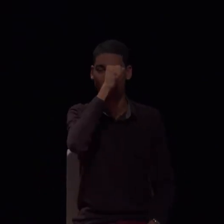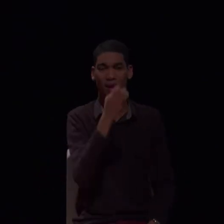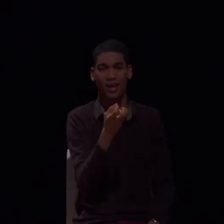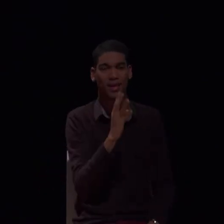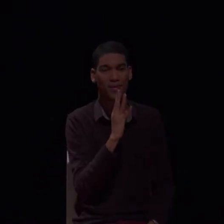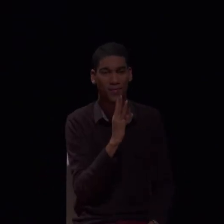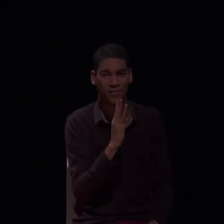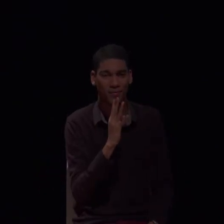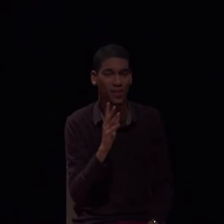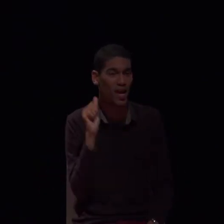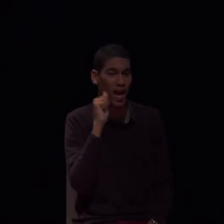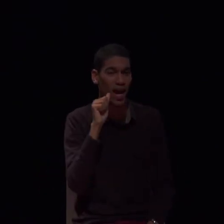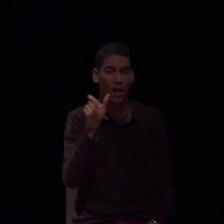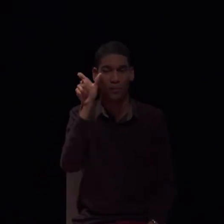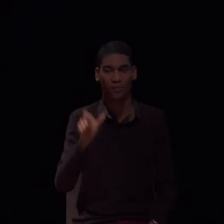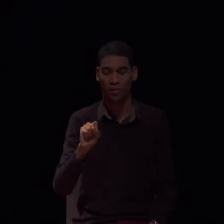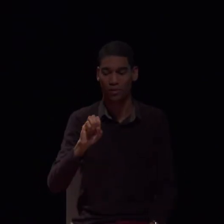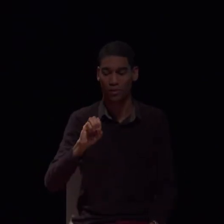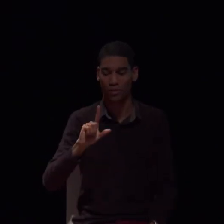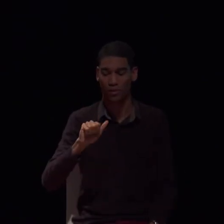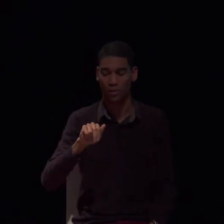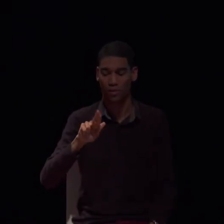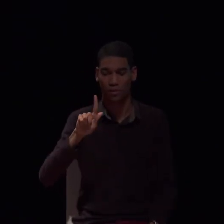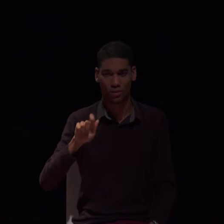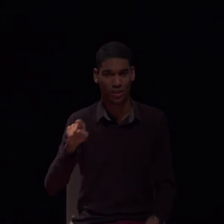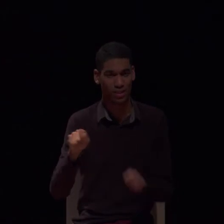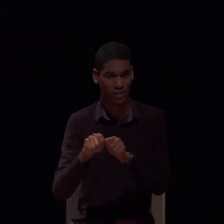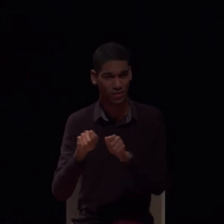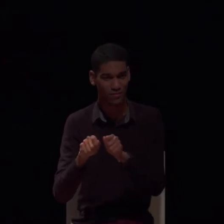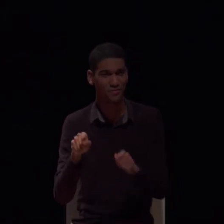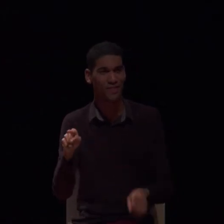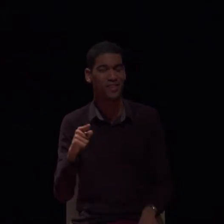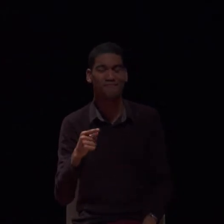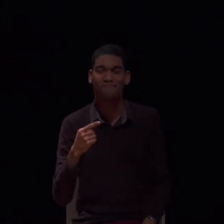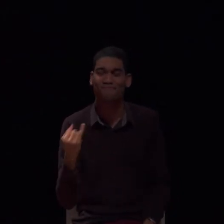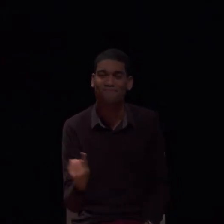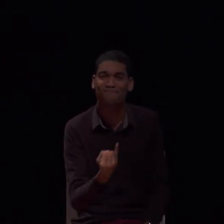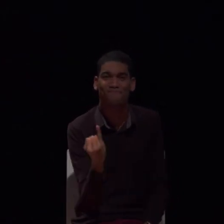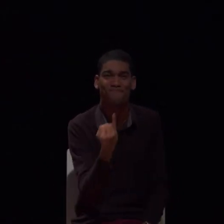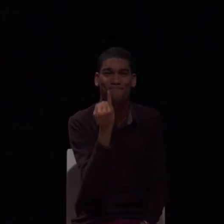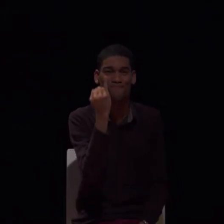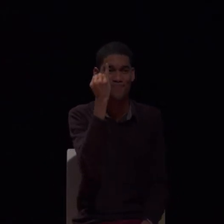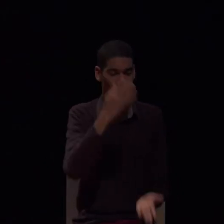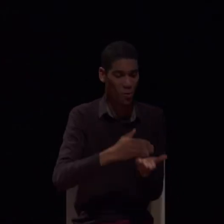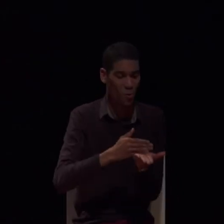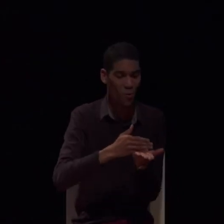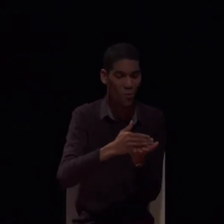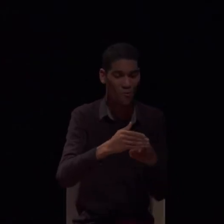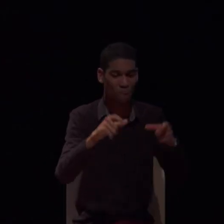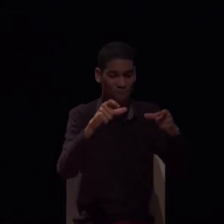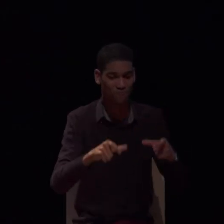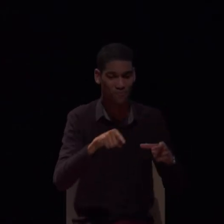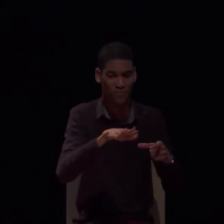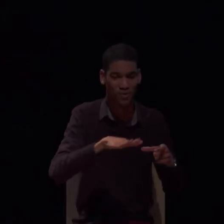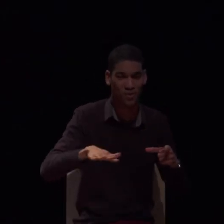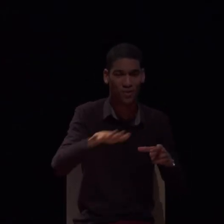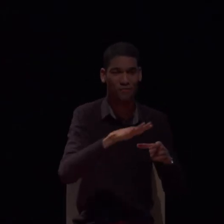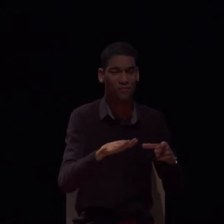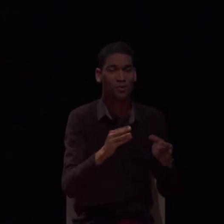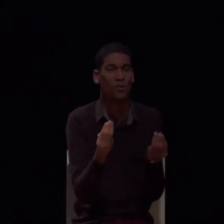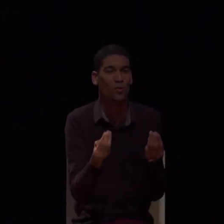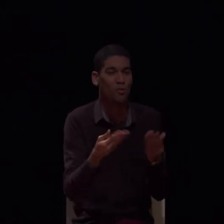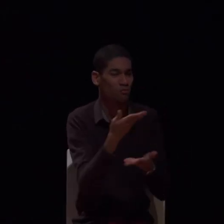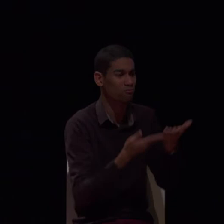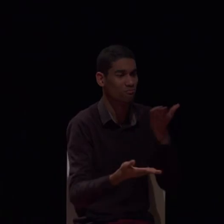o o o modo era muito significativa porque a gente tinha conseguido criar um ambiente que era um ambiente de escuta